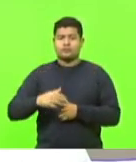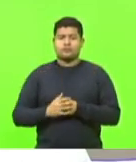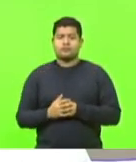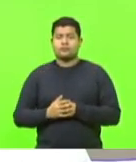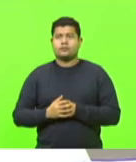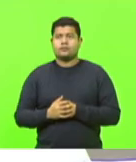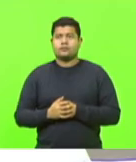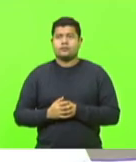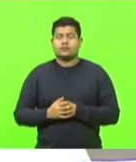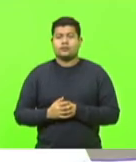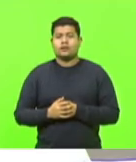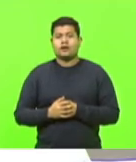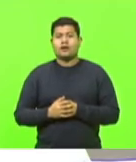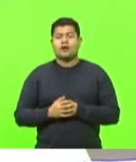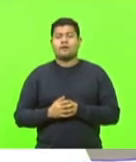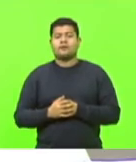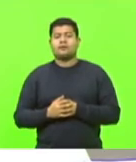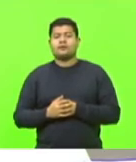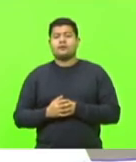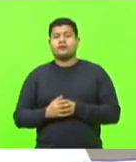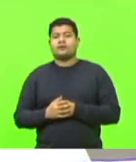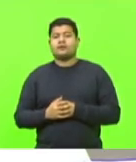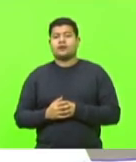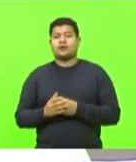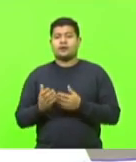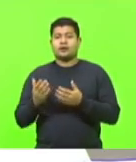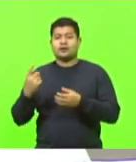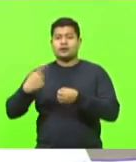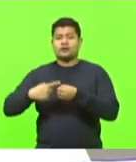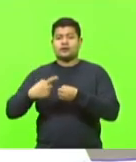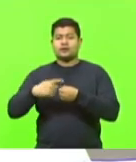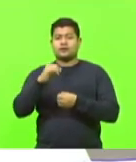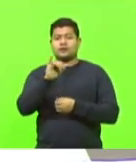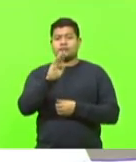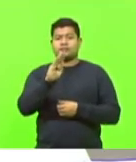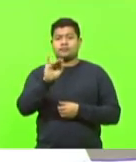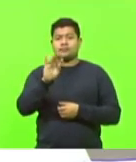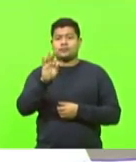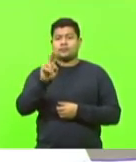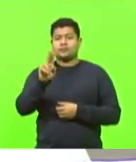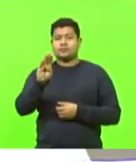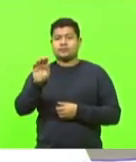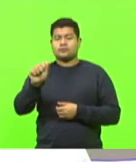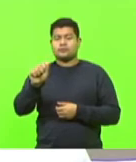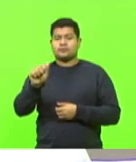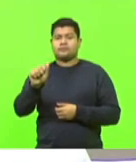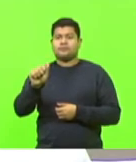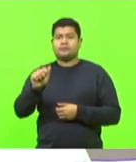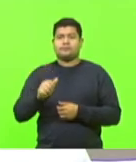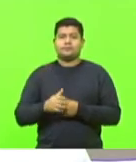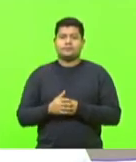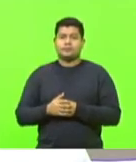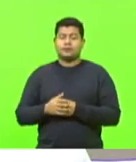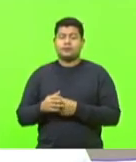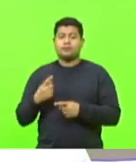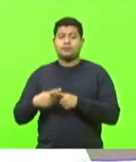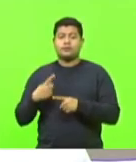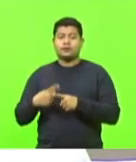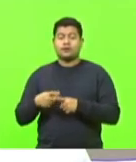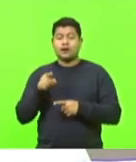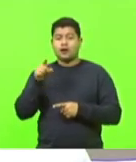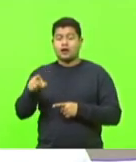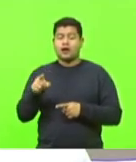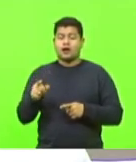da ROCAM, de Ibituba, que em ocorrência, mesmo estando de